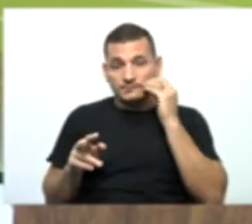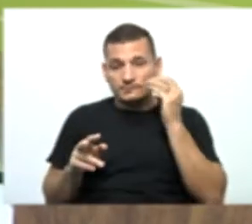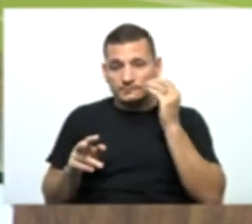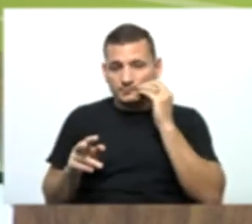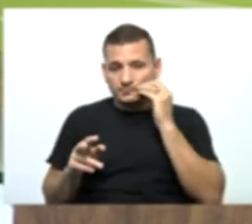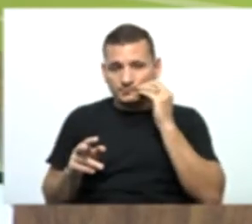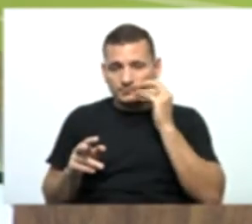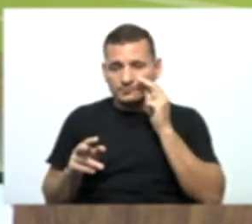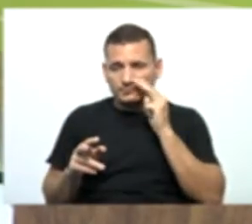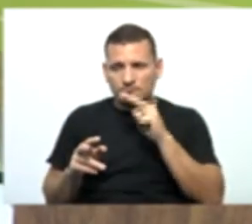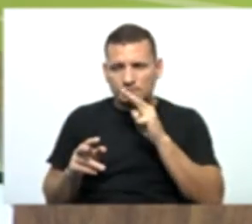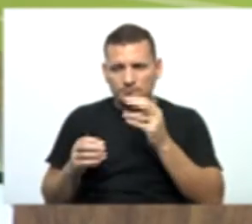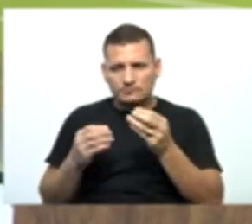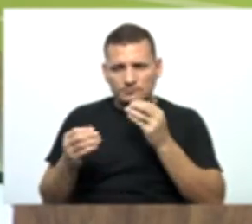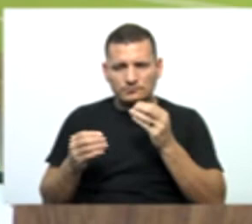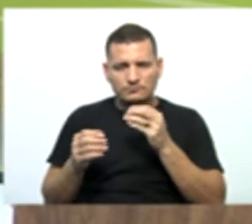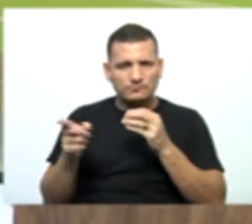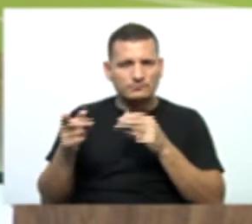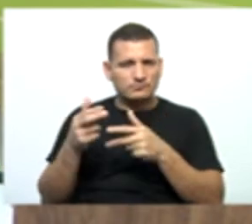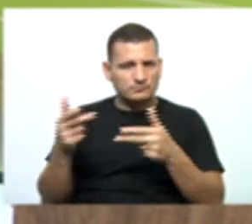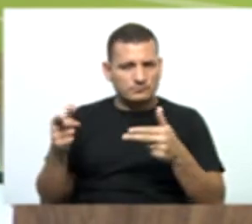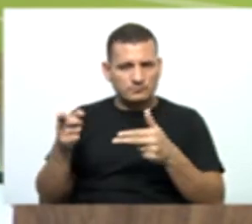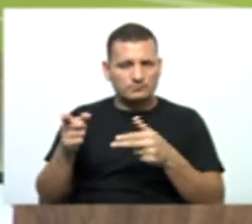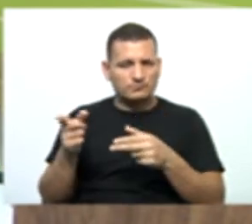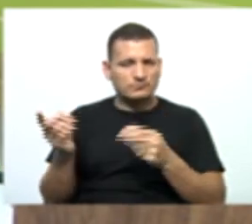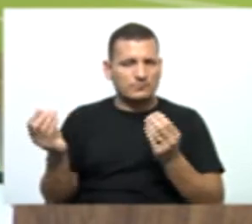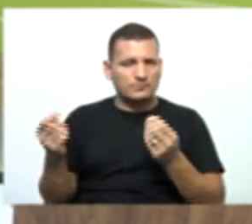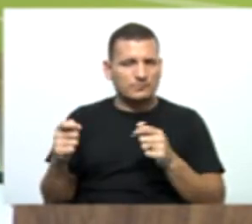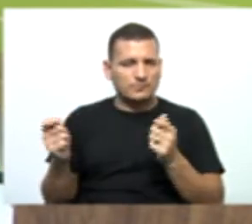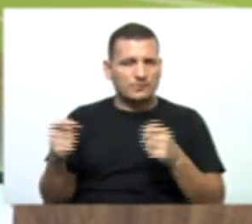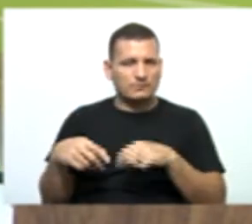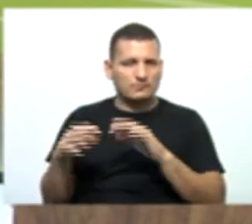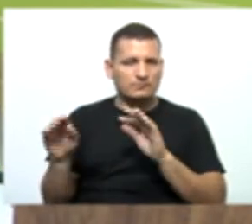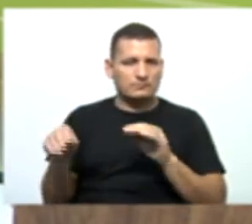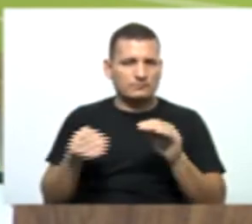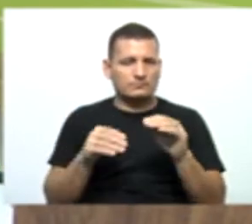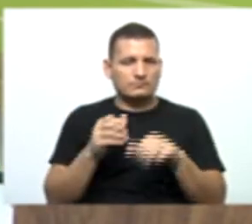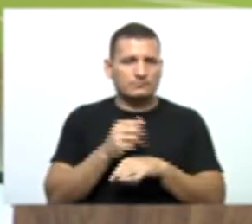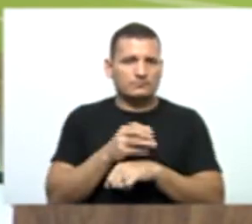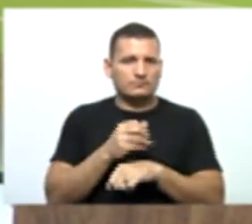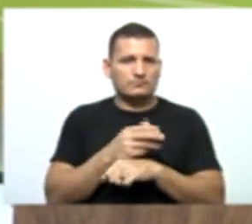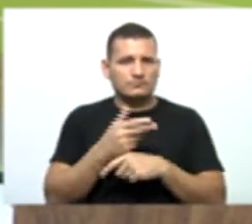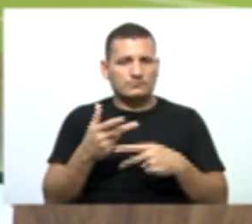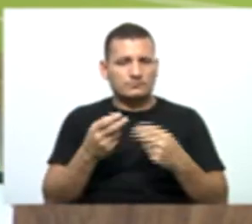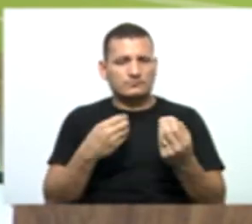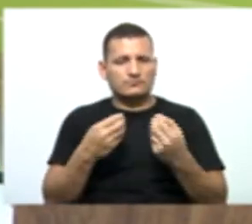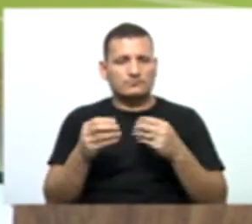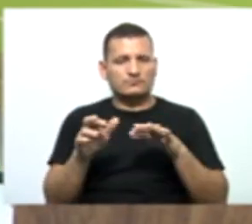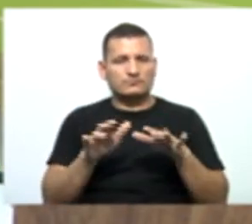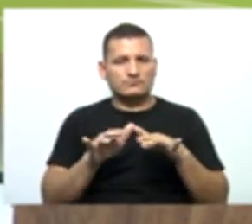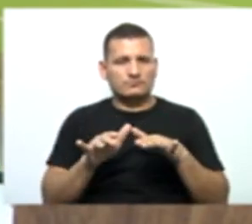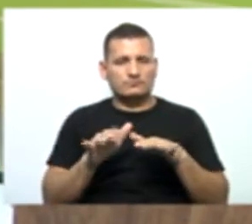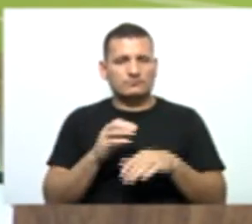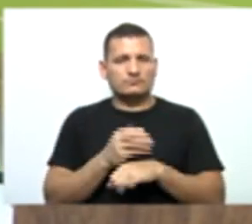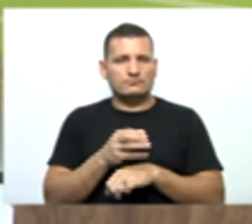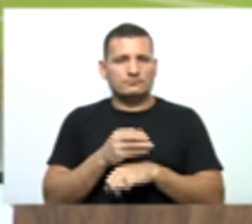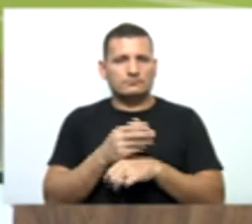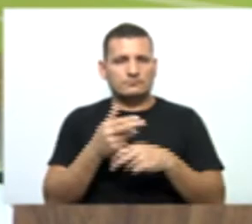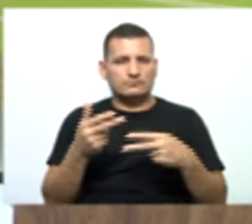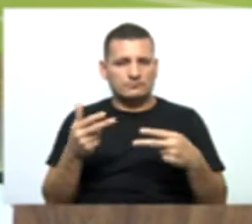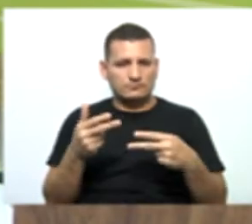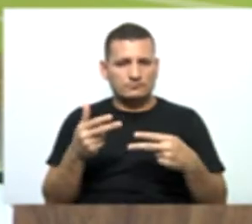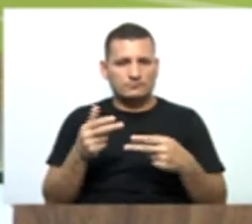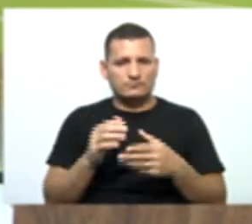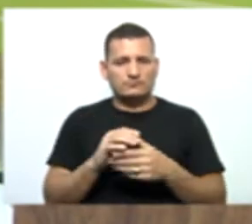dessa maneira a orientação ao objeto, dessa maneira, da forma como é a programação orientada ao objeto,